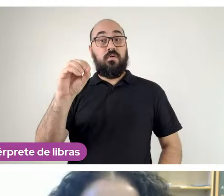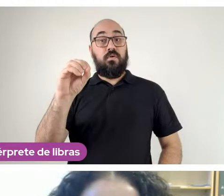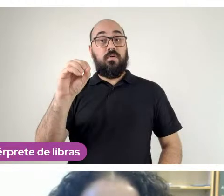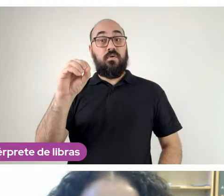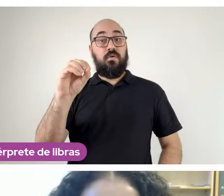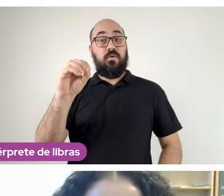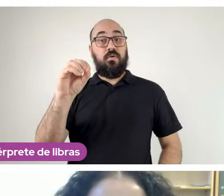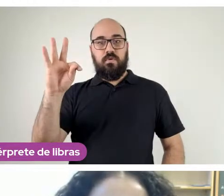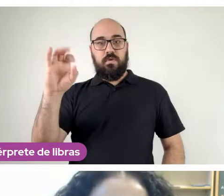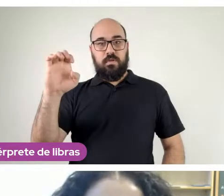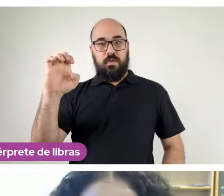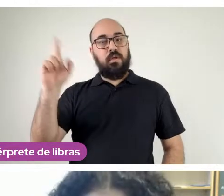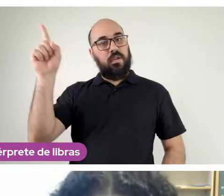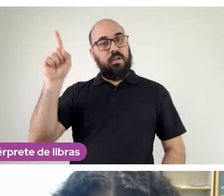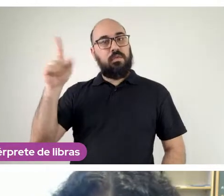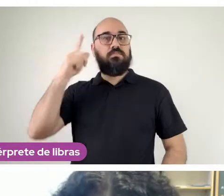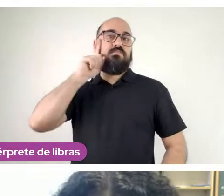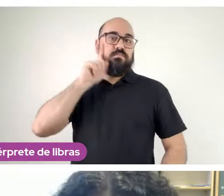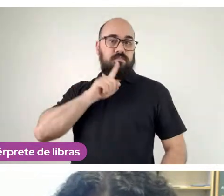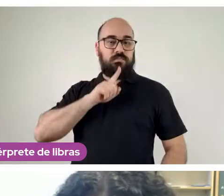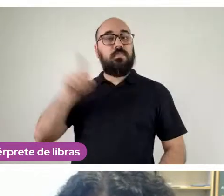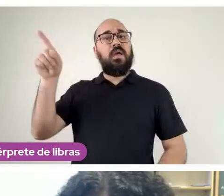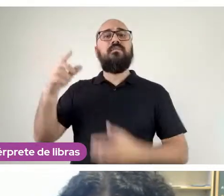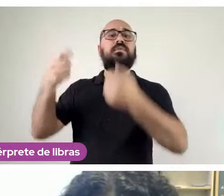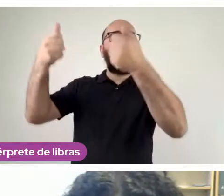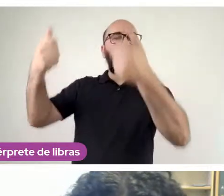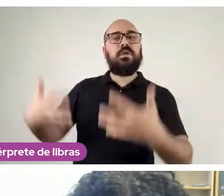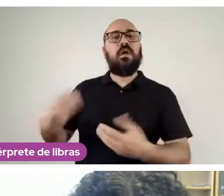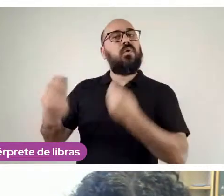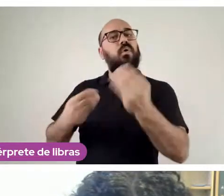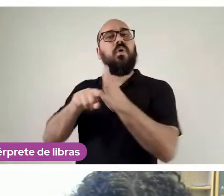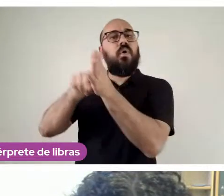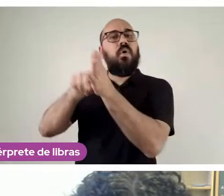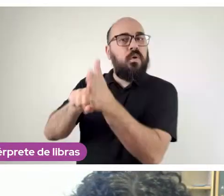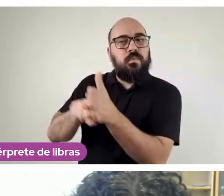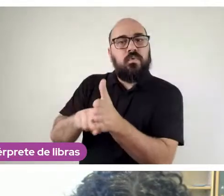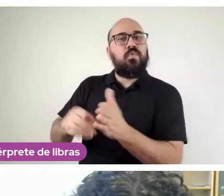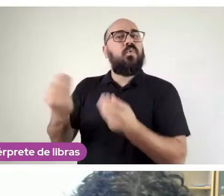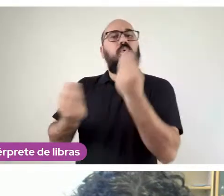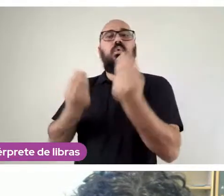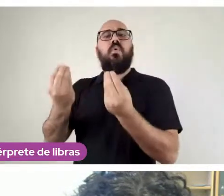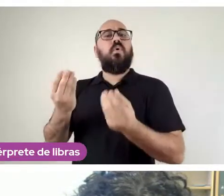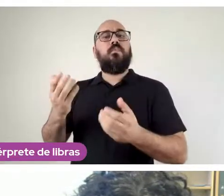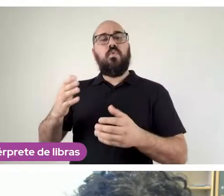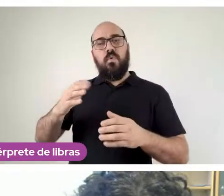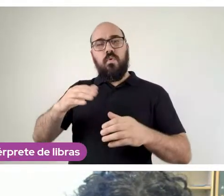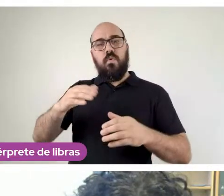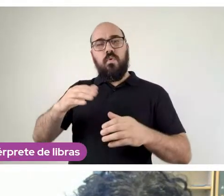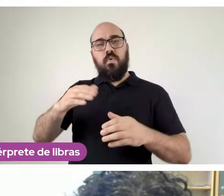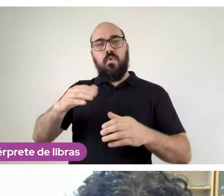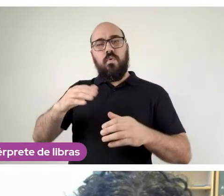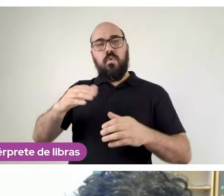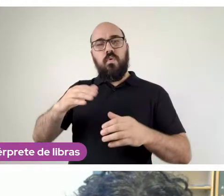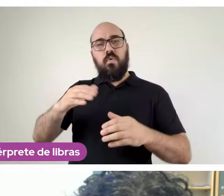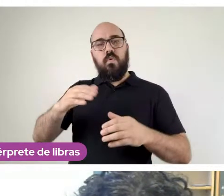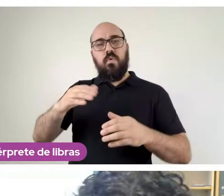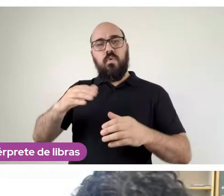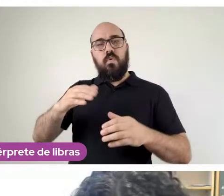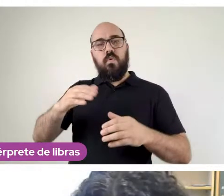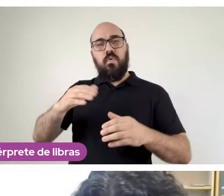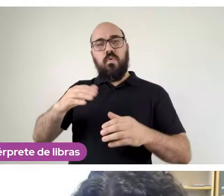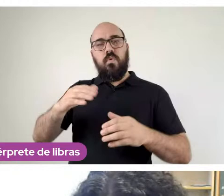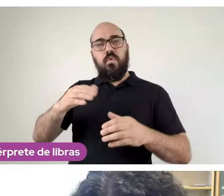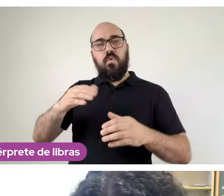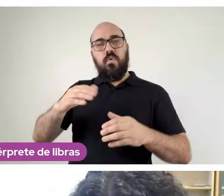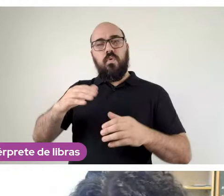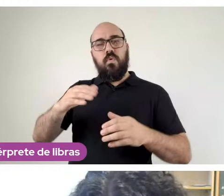que ela realiza, pesquisa e de que forma ela contribui para esse oceano mais sustentável. E a nossa segunda palestra nessa mesa